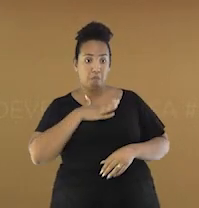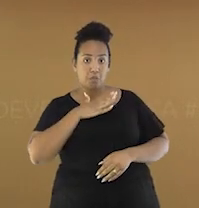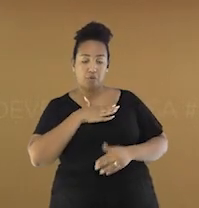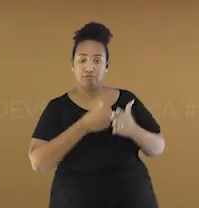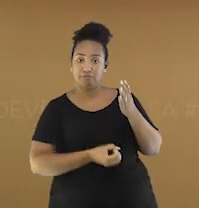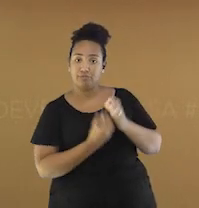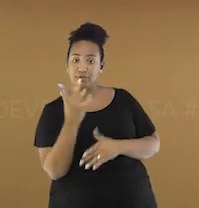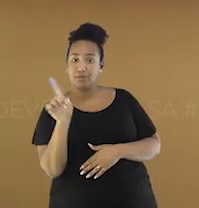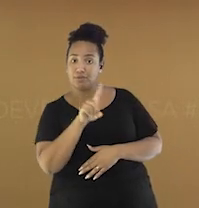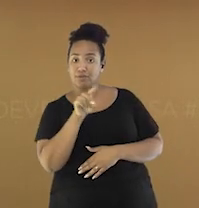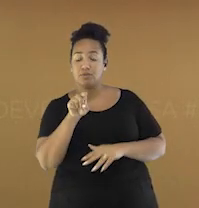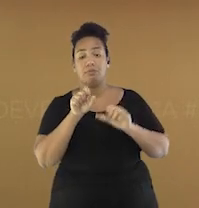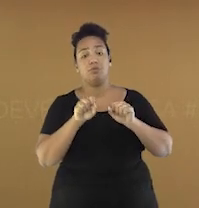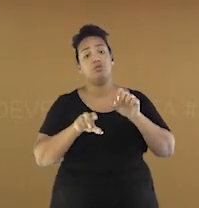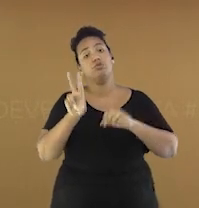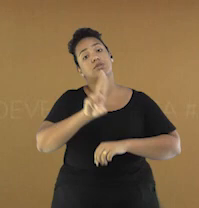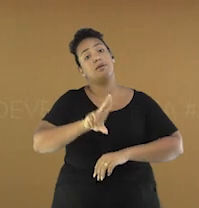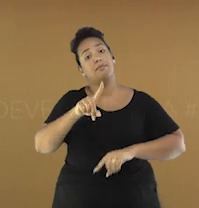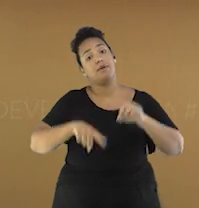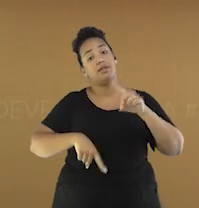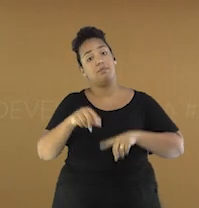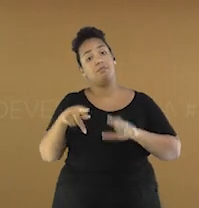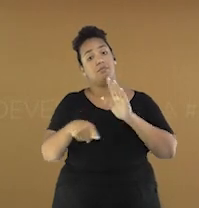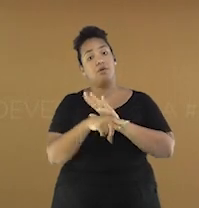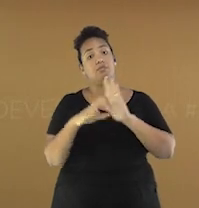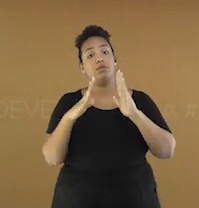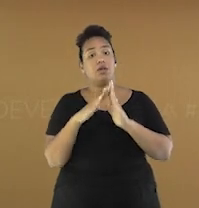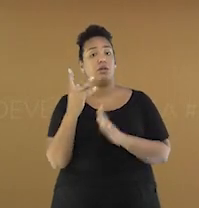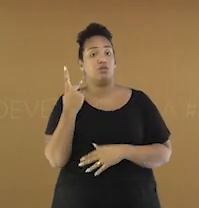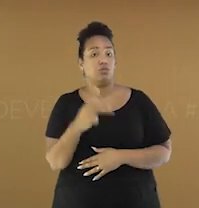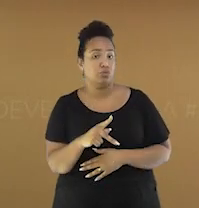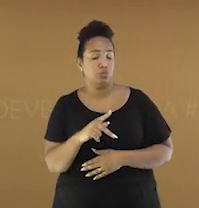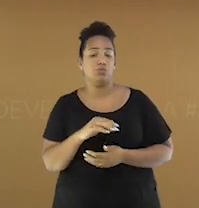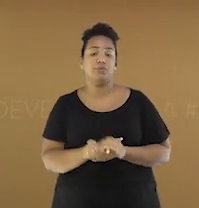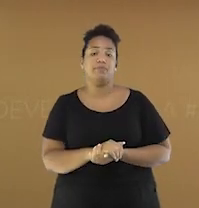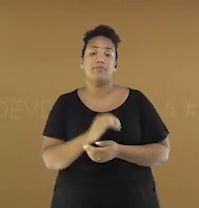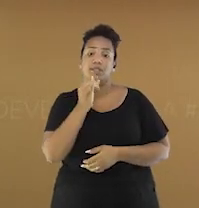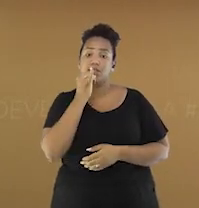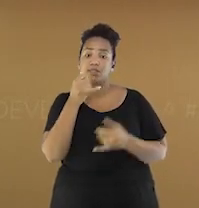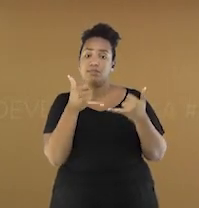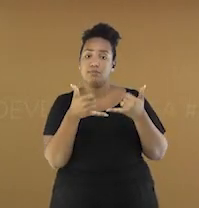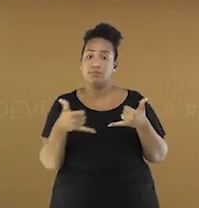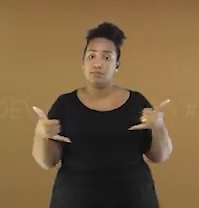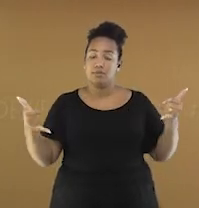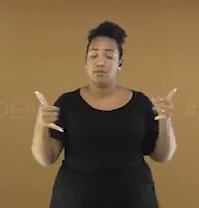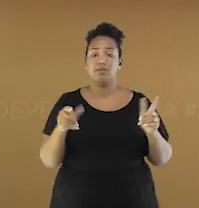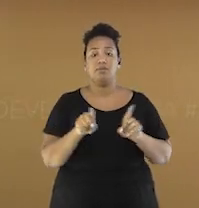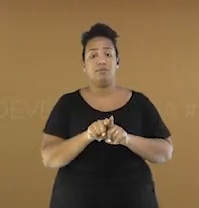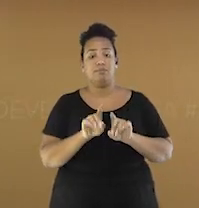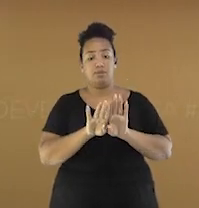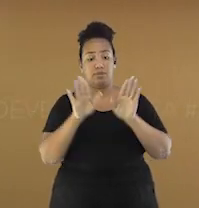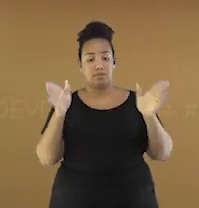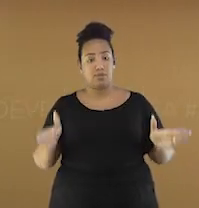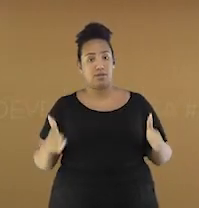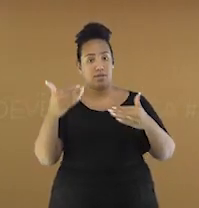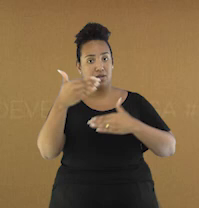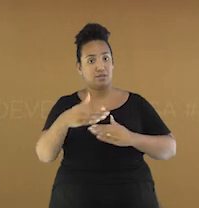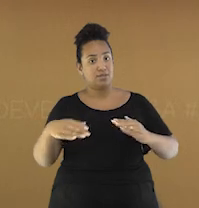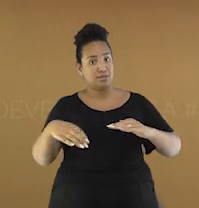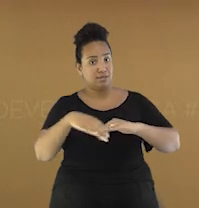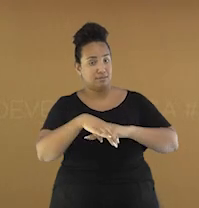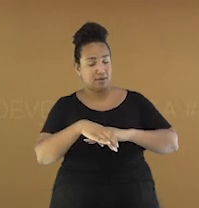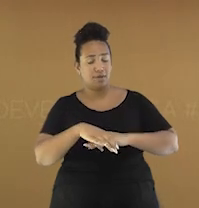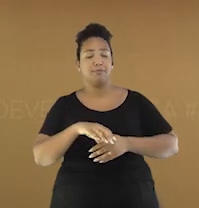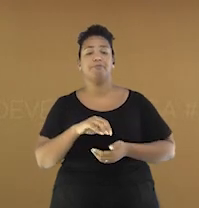precisa ficar igual ao que a gente construiu. Você pode usar materiais que tem em casa, como recipientes, barbantes, caixas de sapato